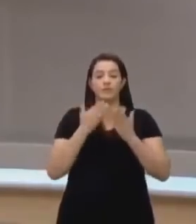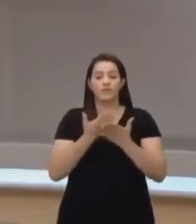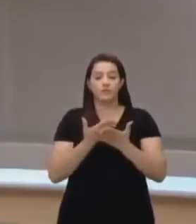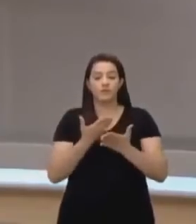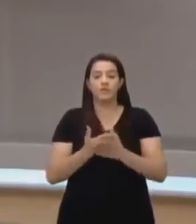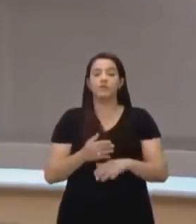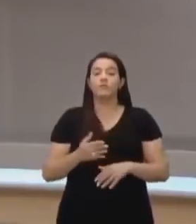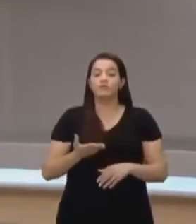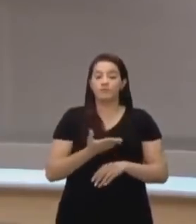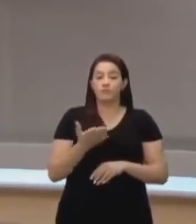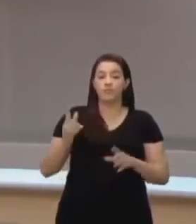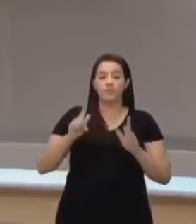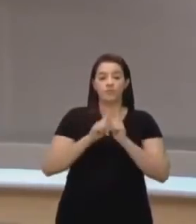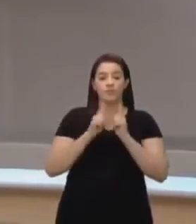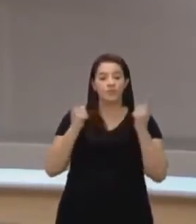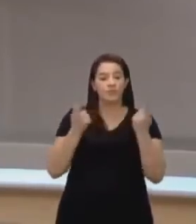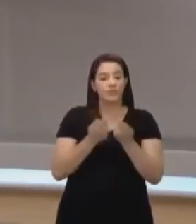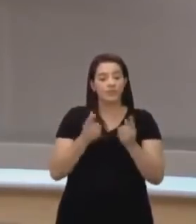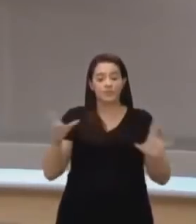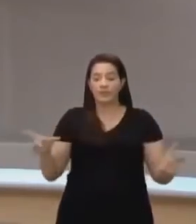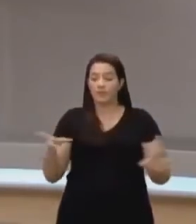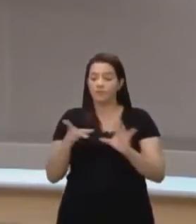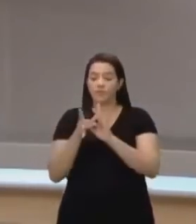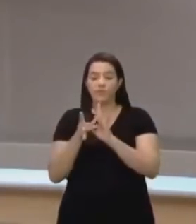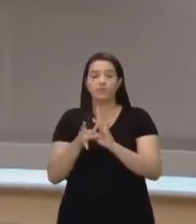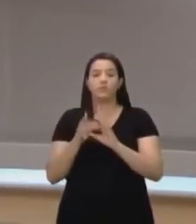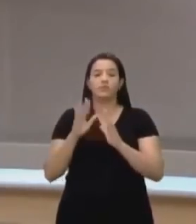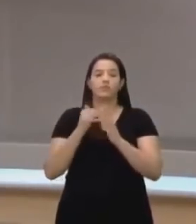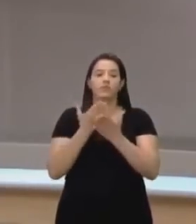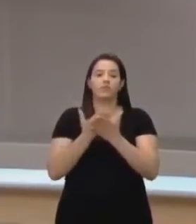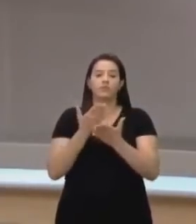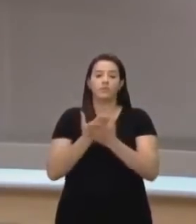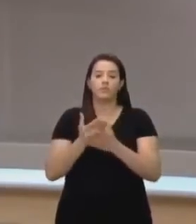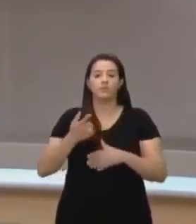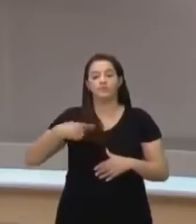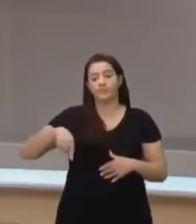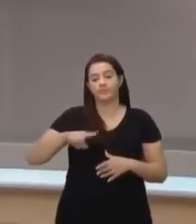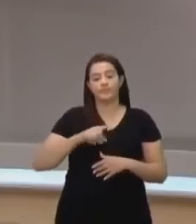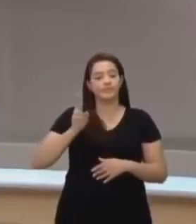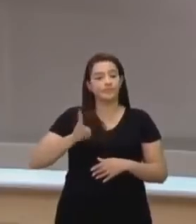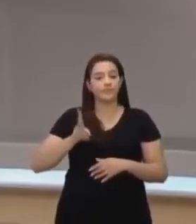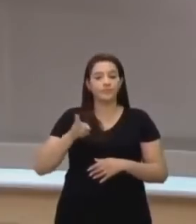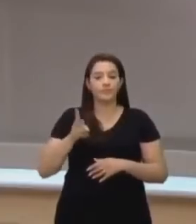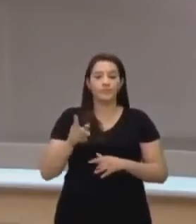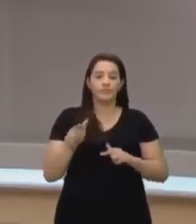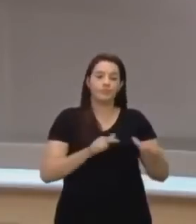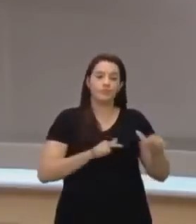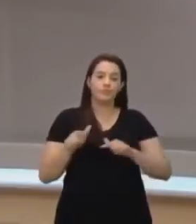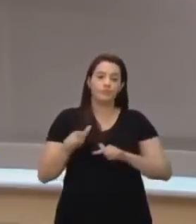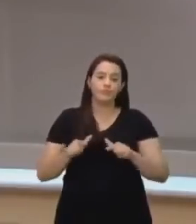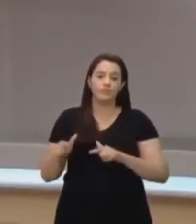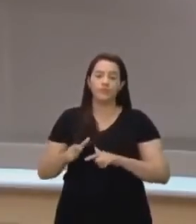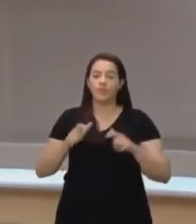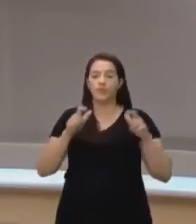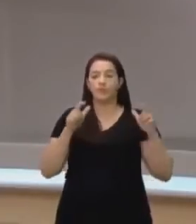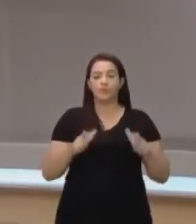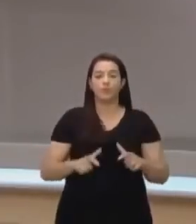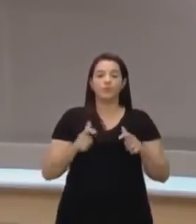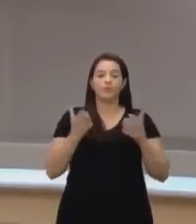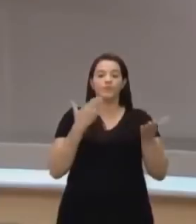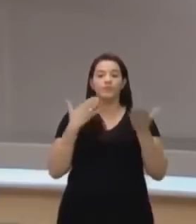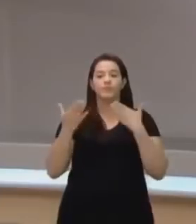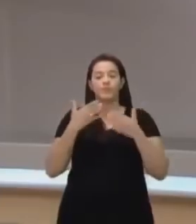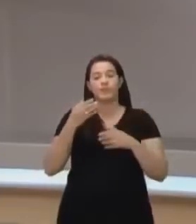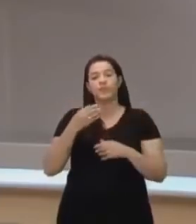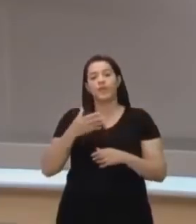Acho que o Grêmio ele é um grande parceiro da escola, né? A gente sempre está trabalhando no sentido de que eles tenham um espaço realmente para estar discutindo